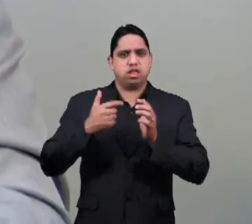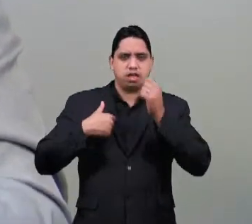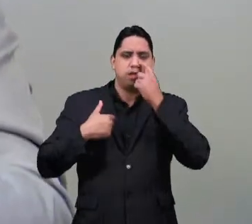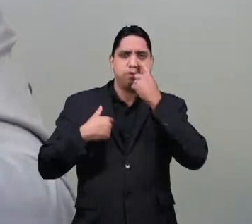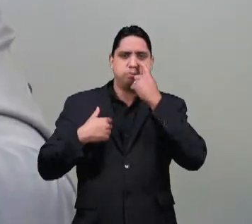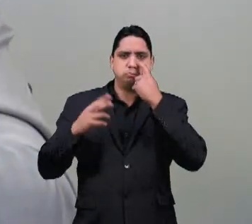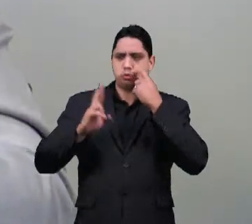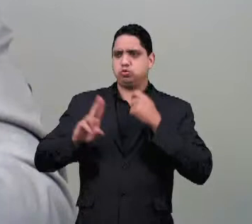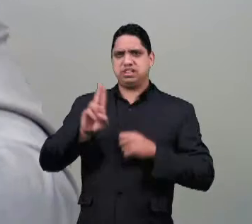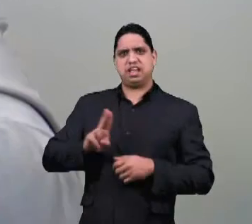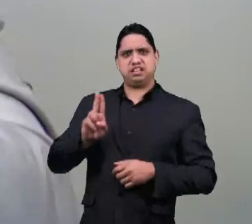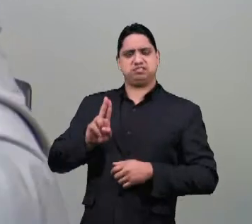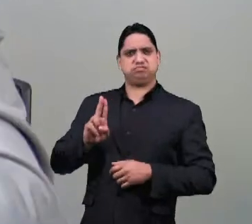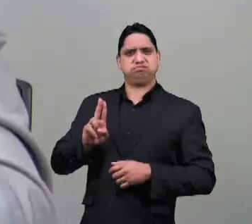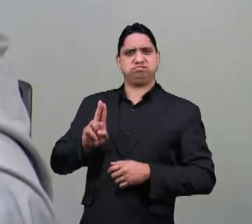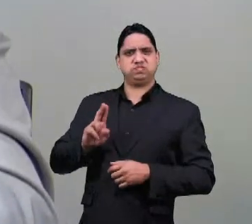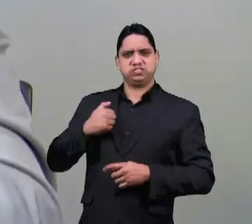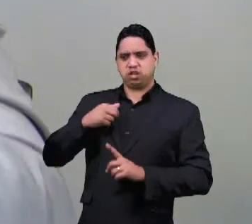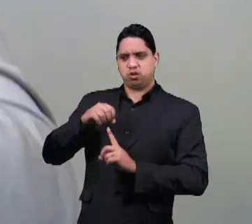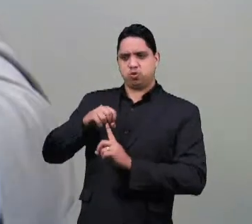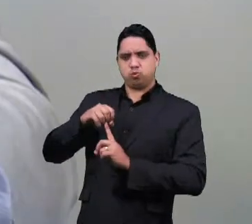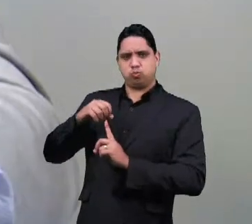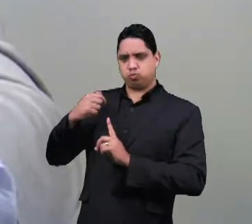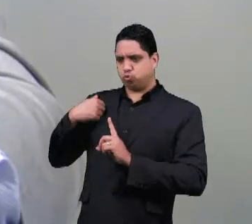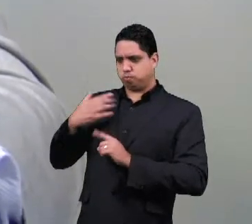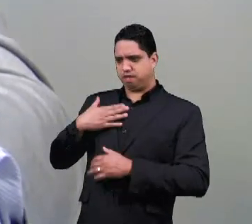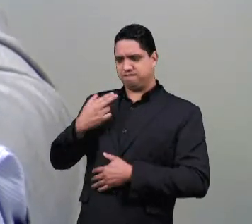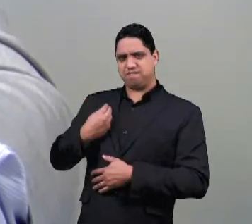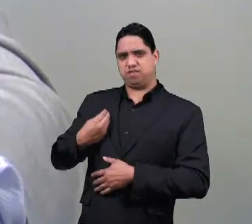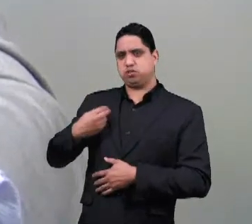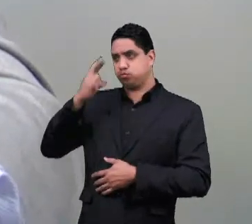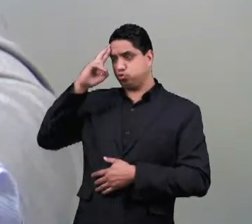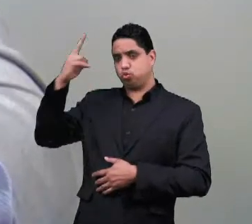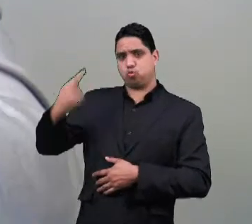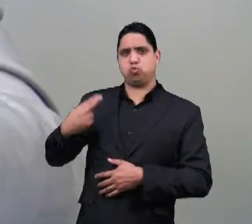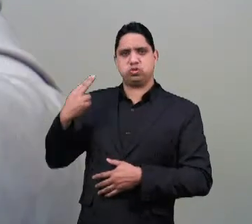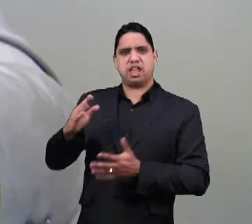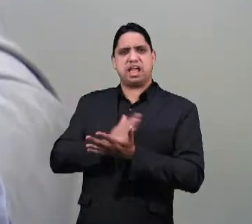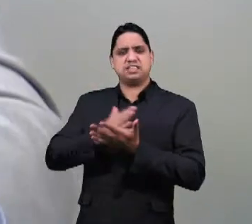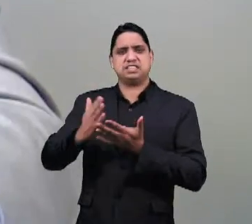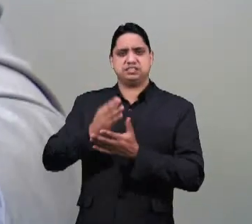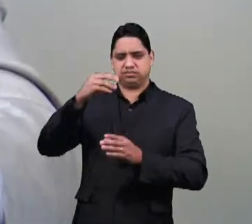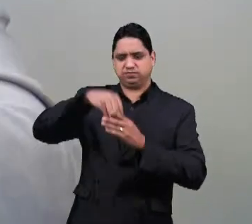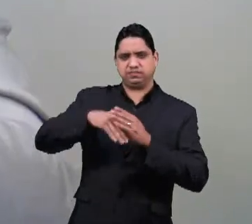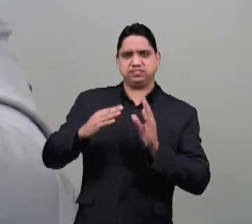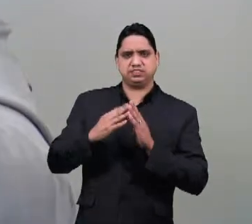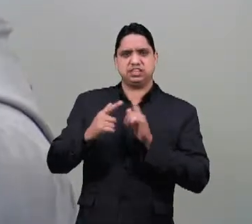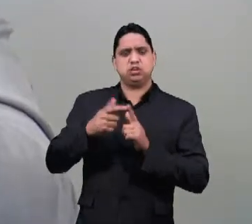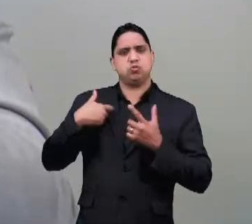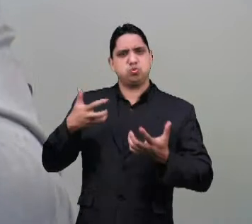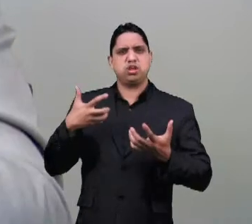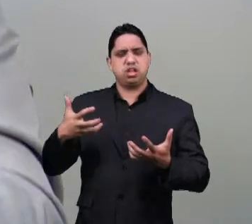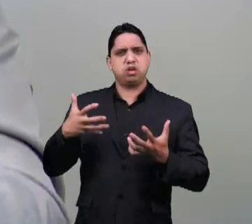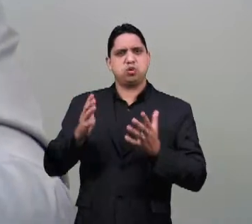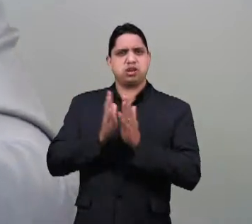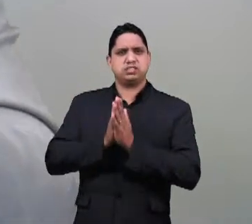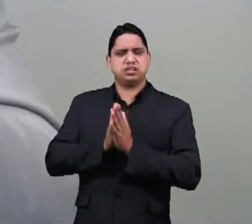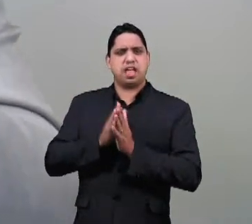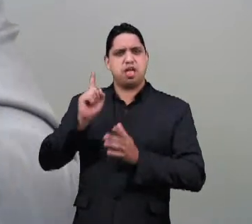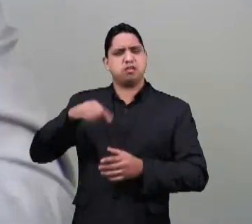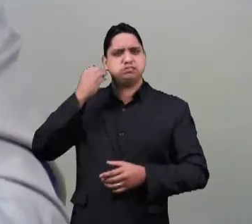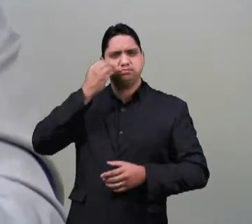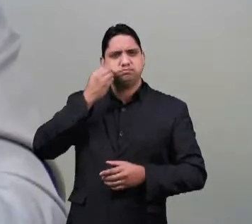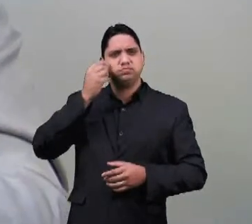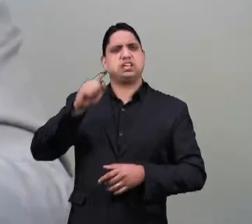é um instrumento nas mãos do Senhor. Então, às vezes você está na igreja, você quer uma oração, isso é uma experiência, é